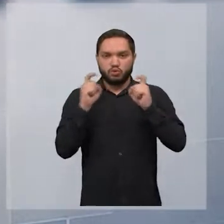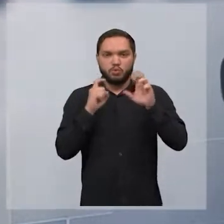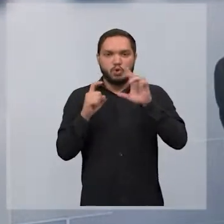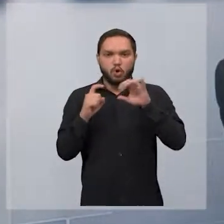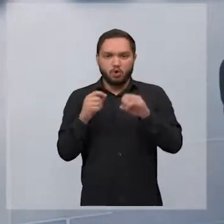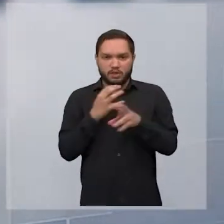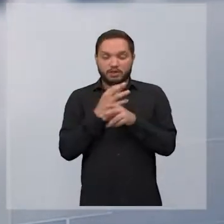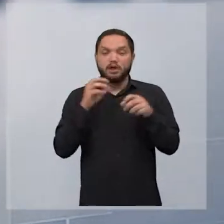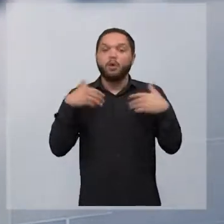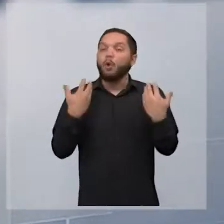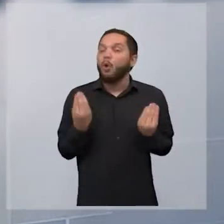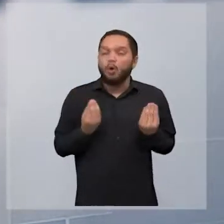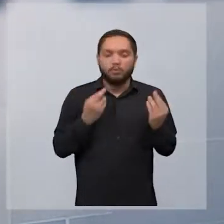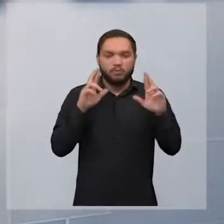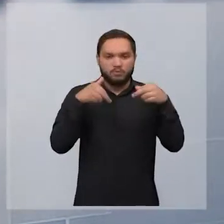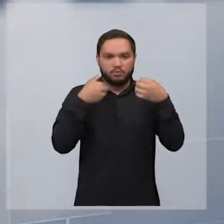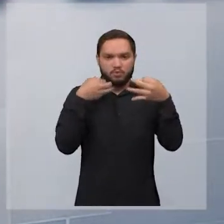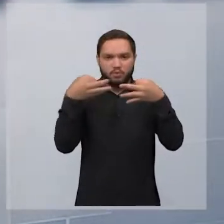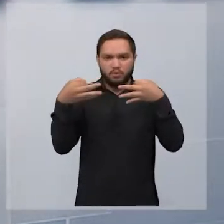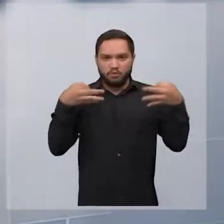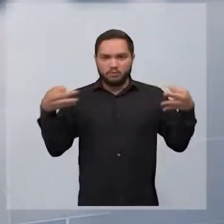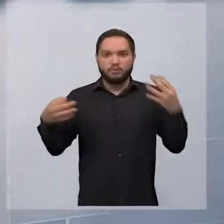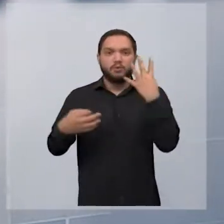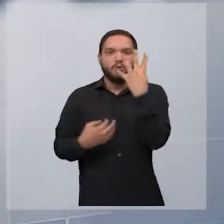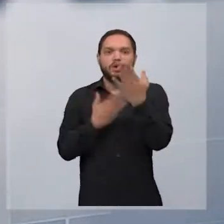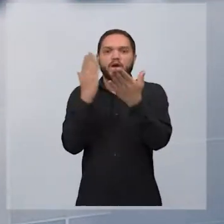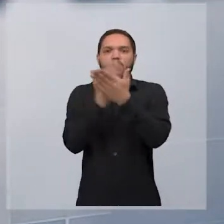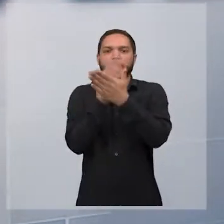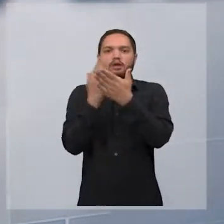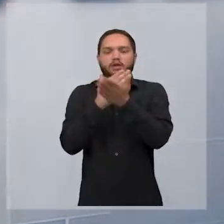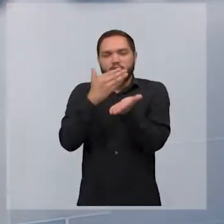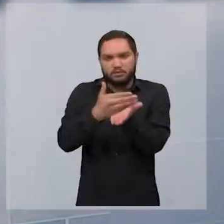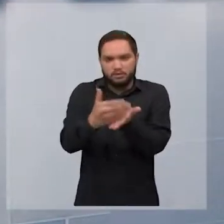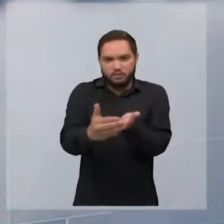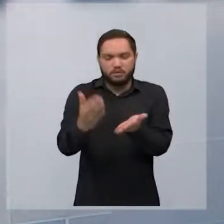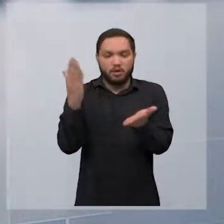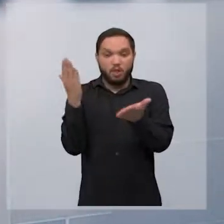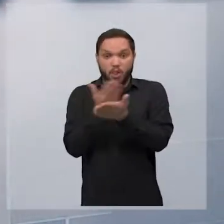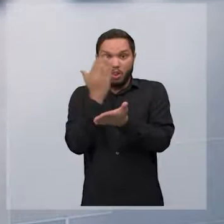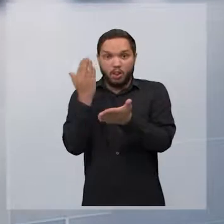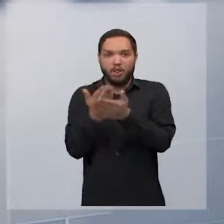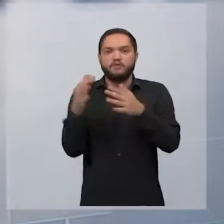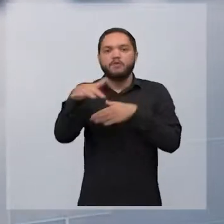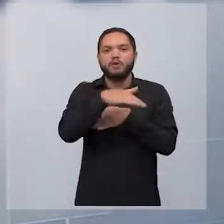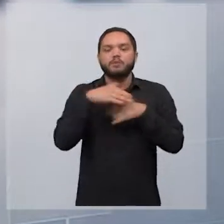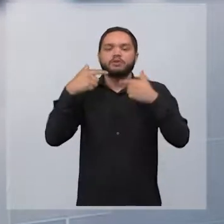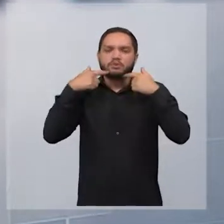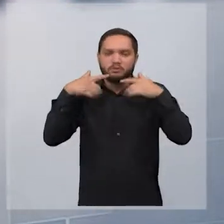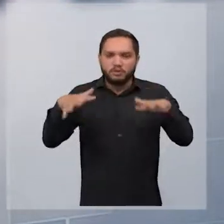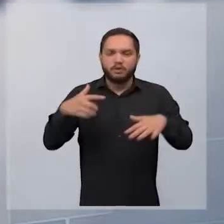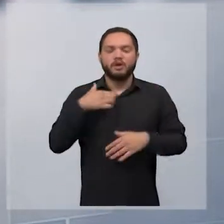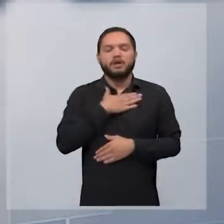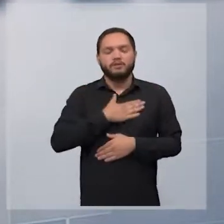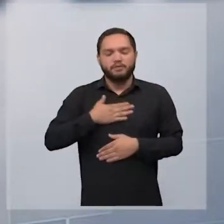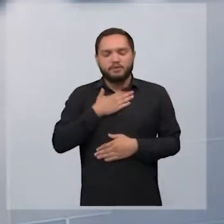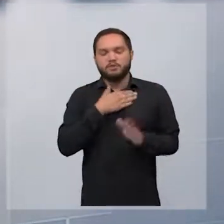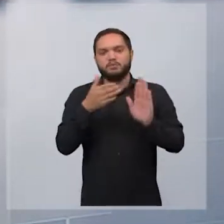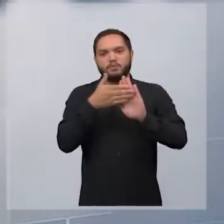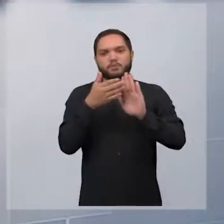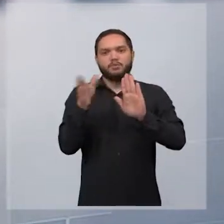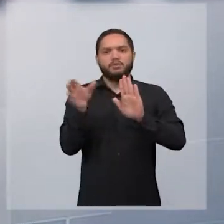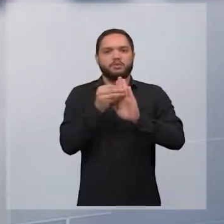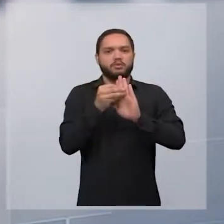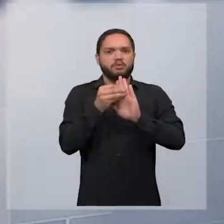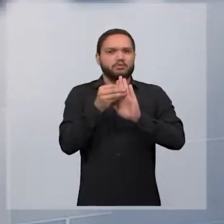em 4 livros, né? No livro do Ambiente Natural, eu fico muito feliz de ter proposto uma coisa que é óbvio.